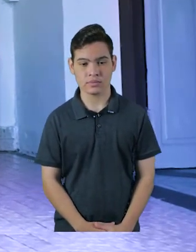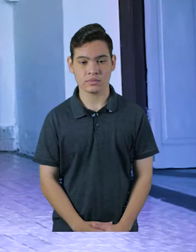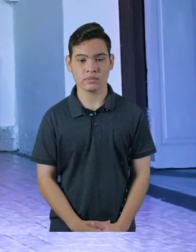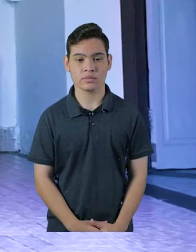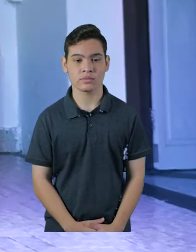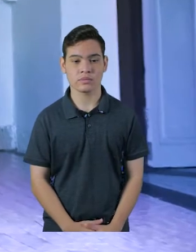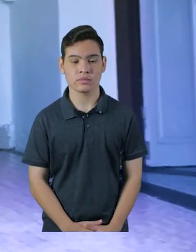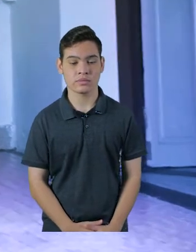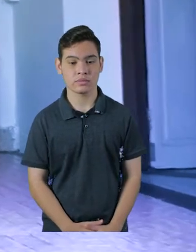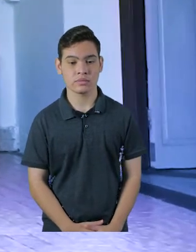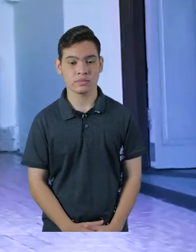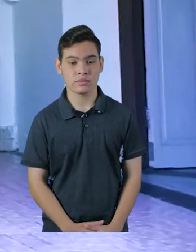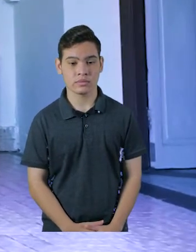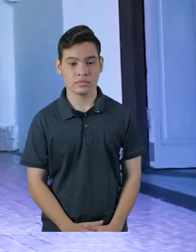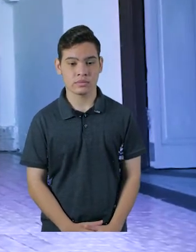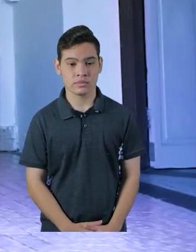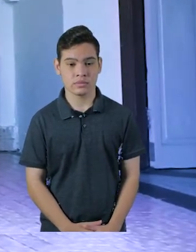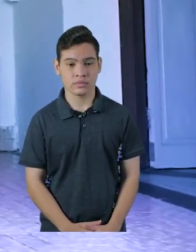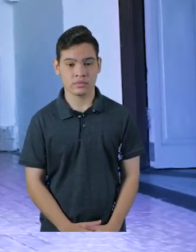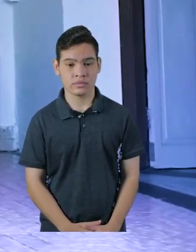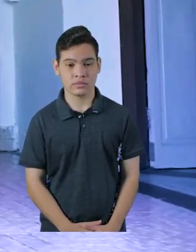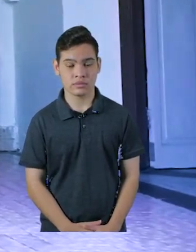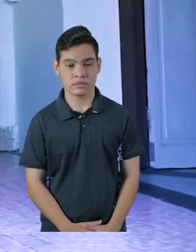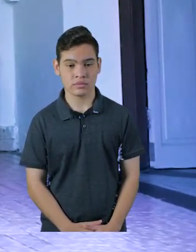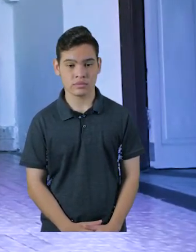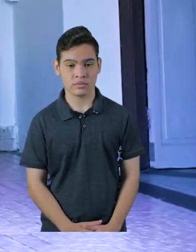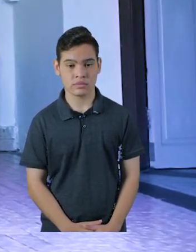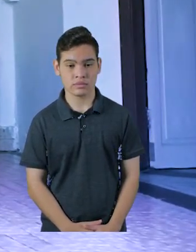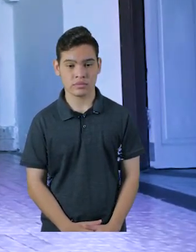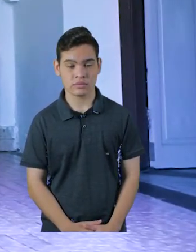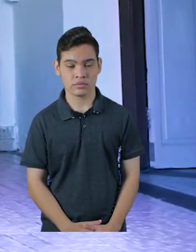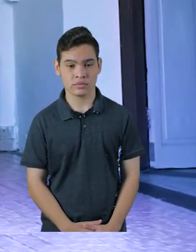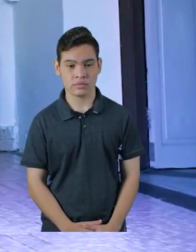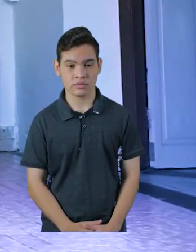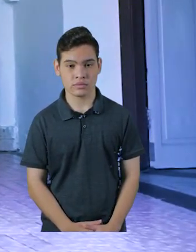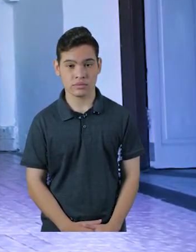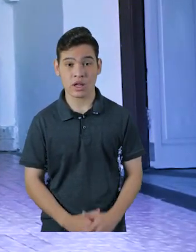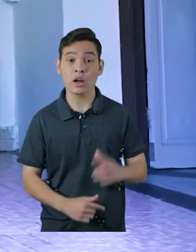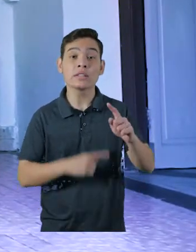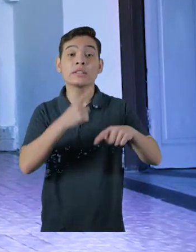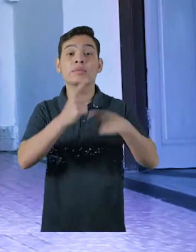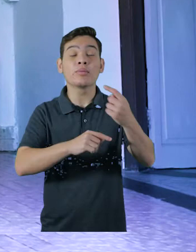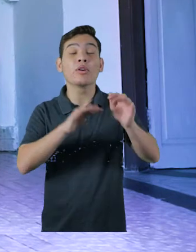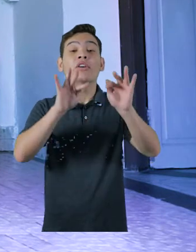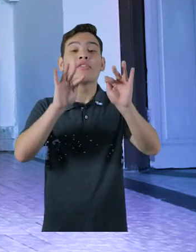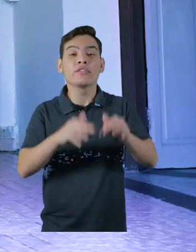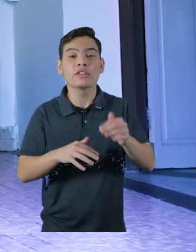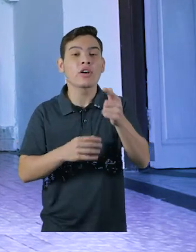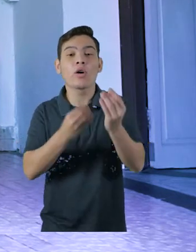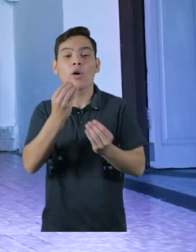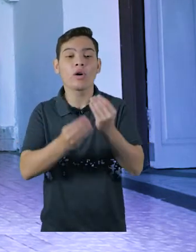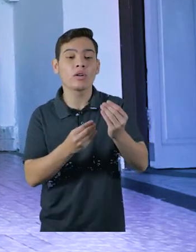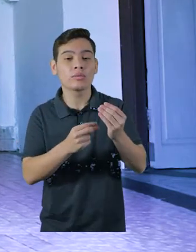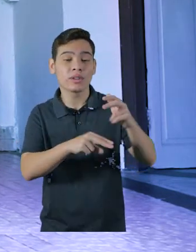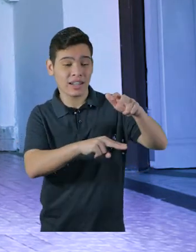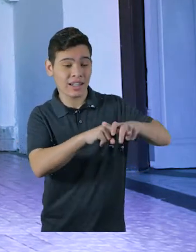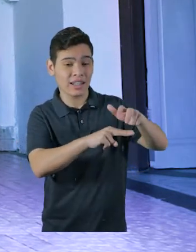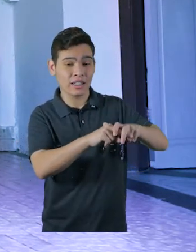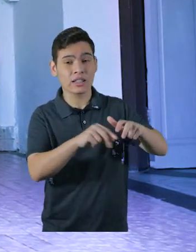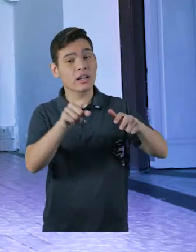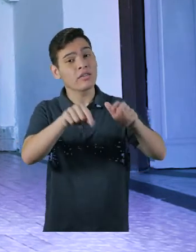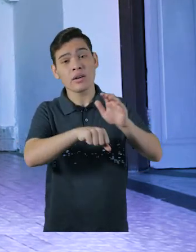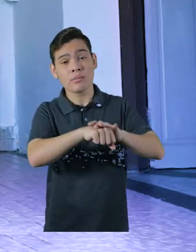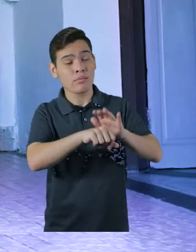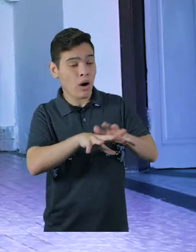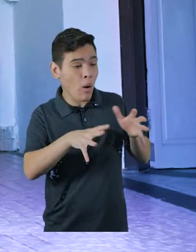E por fim, você mesmo pode mobilizar esse objeto. Carregar ele, você